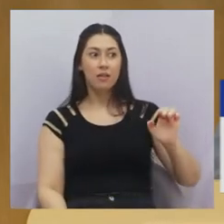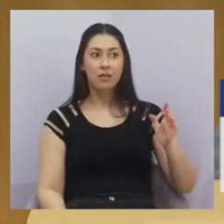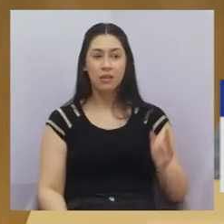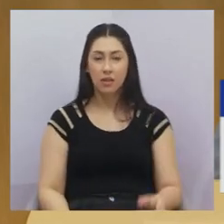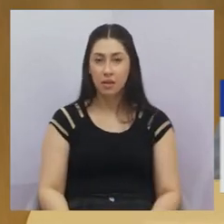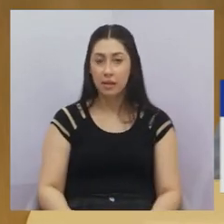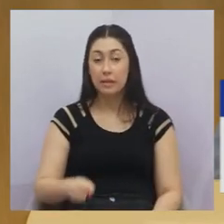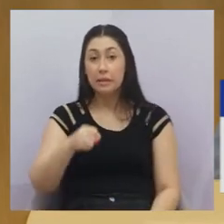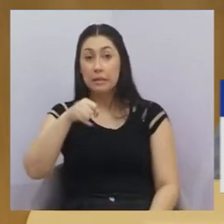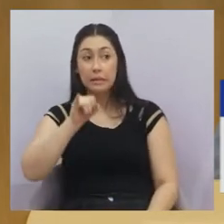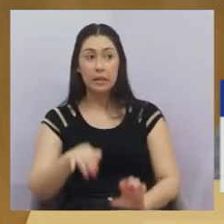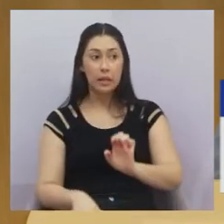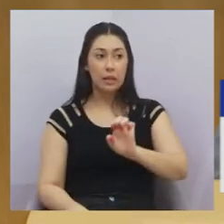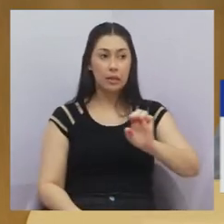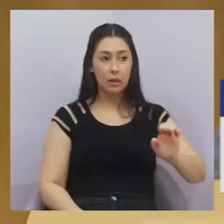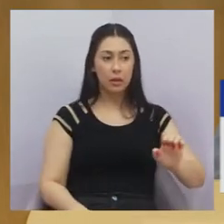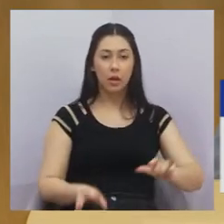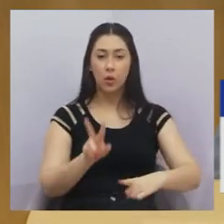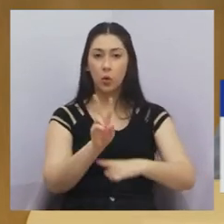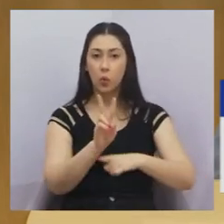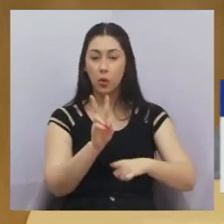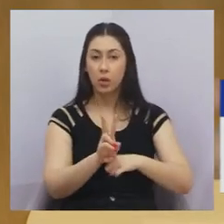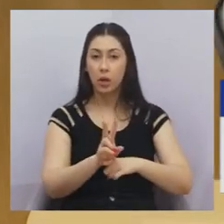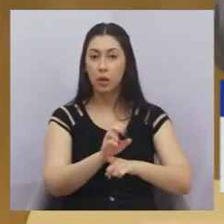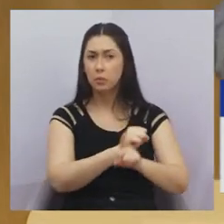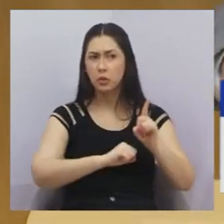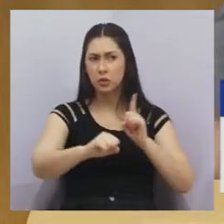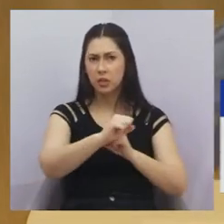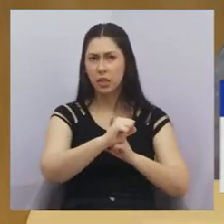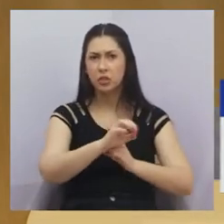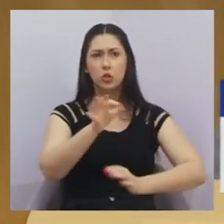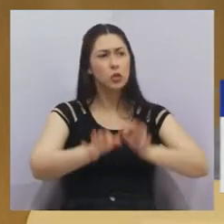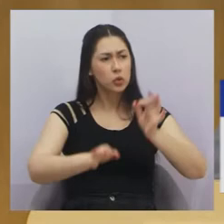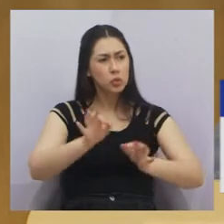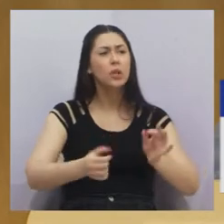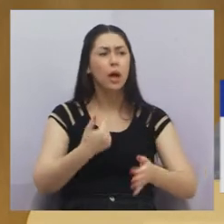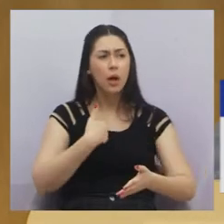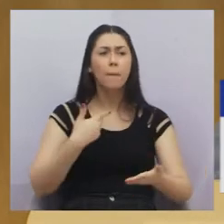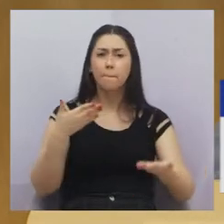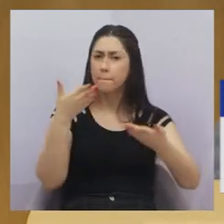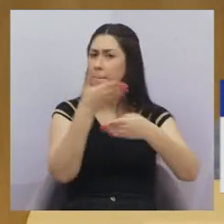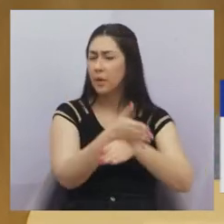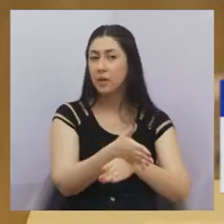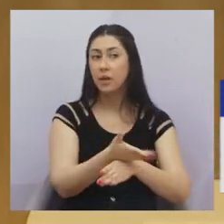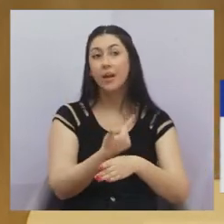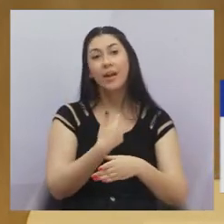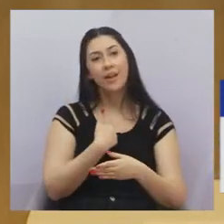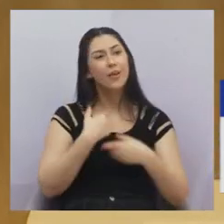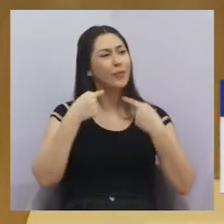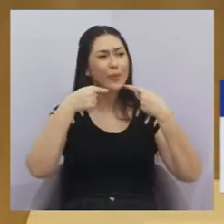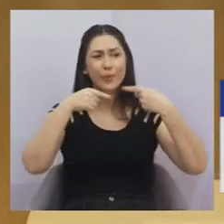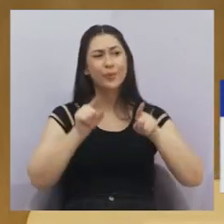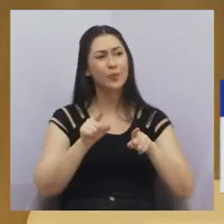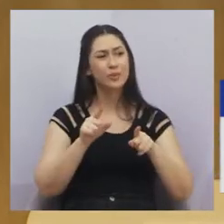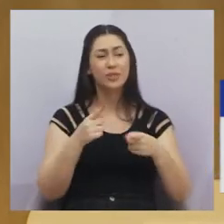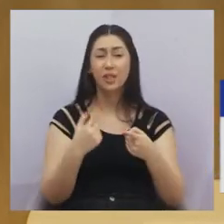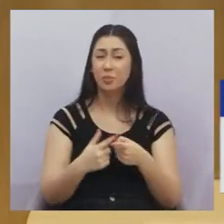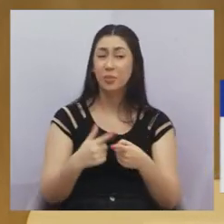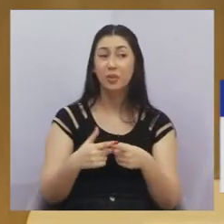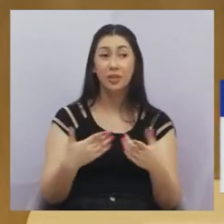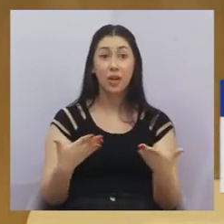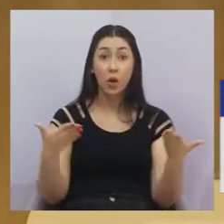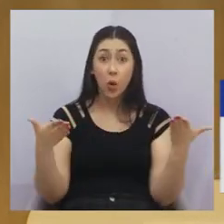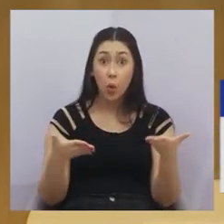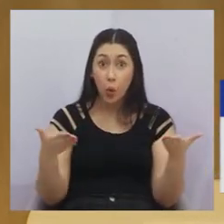se esquerda for defender uma sociedade justa, livre, democrática, eu me enquadro nisso, eu vou aqui rebater, porque é o